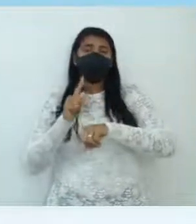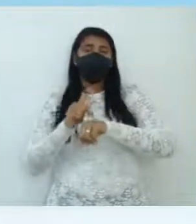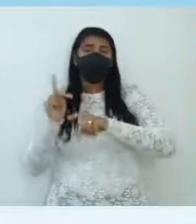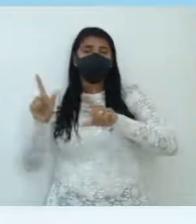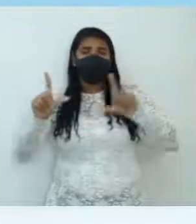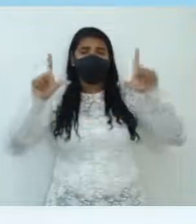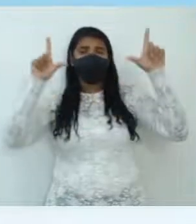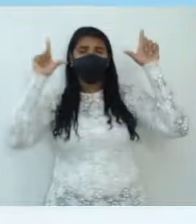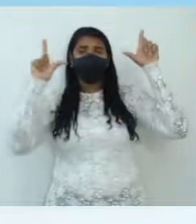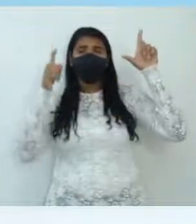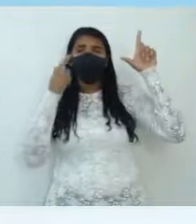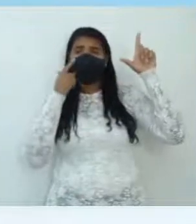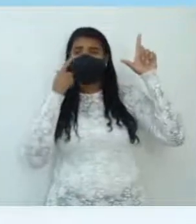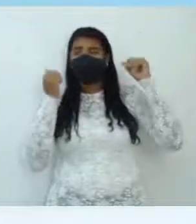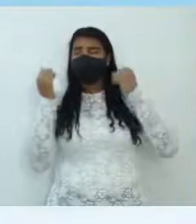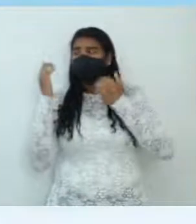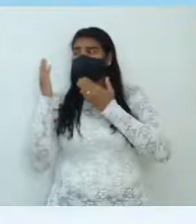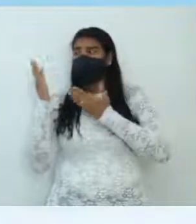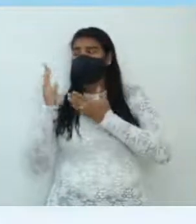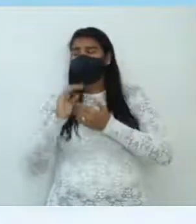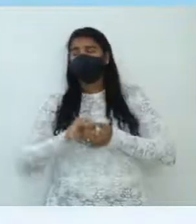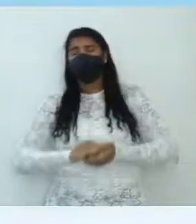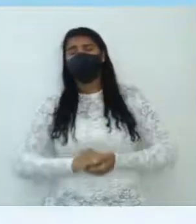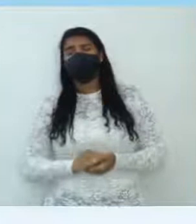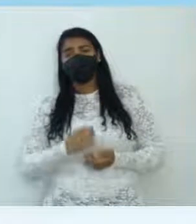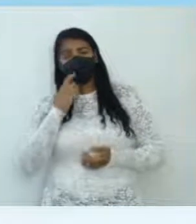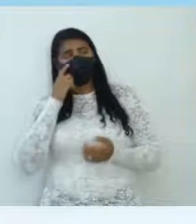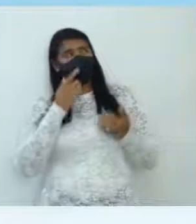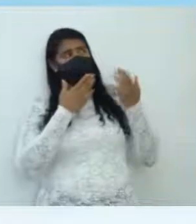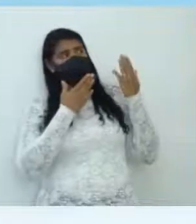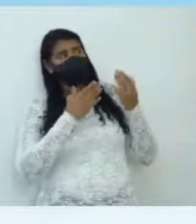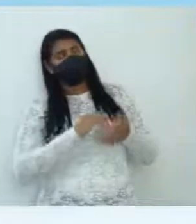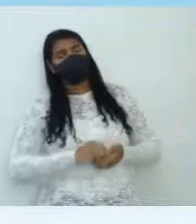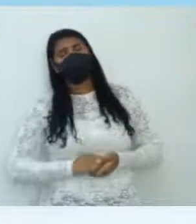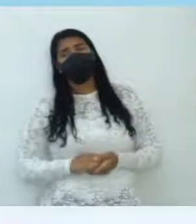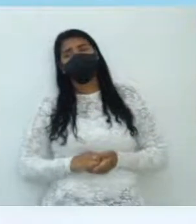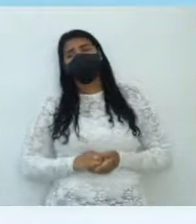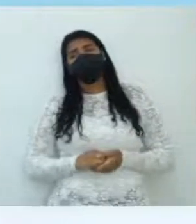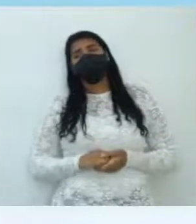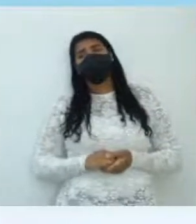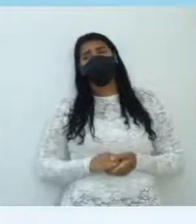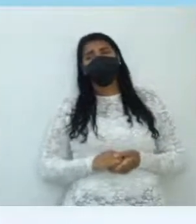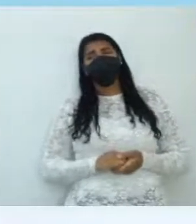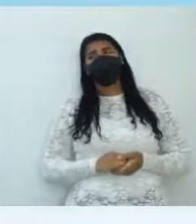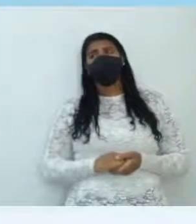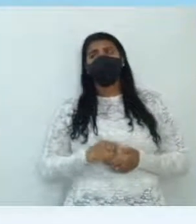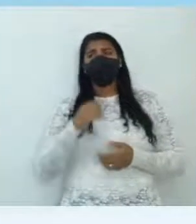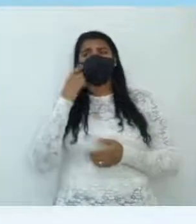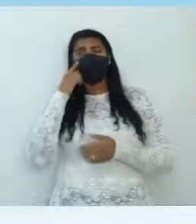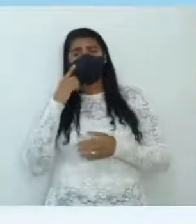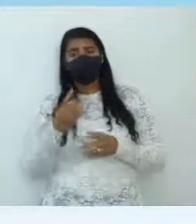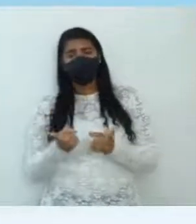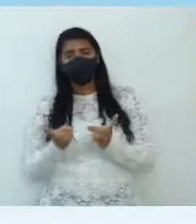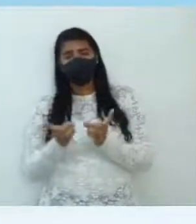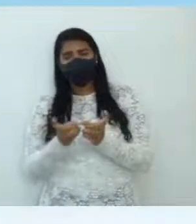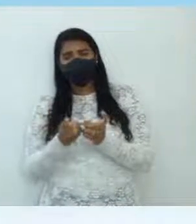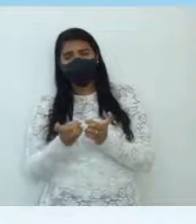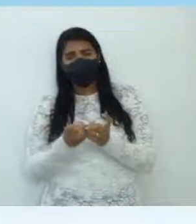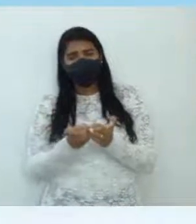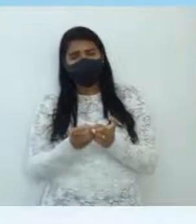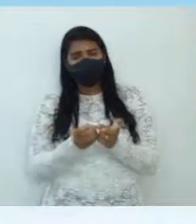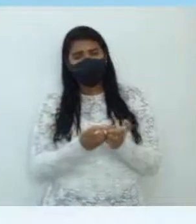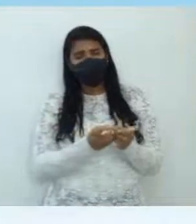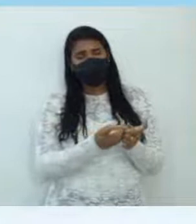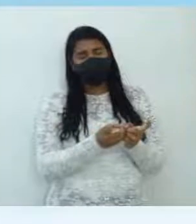pode ver aí do lado, né? Que a gente tem uma área de mangue, se você observar, a gente tem